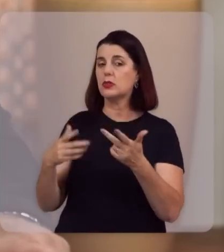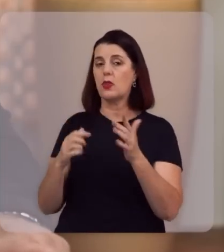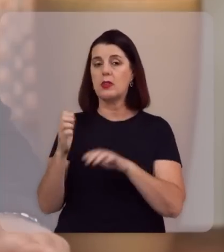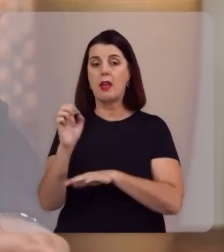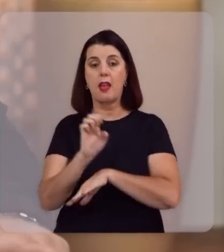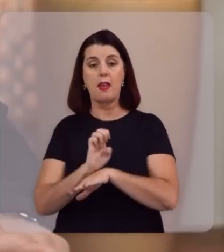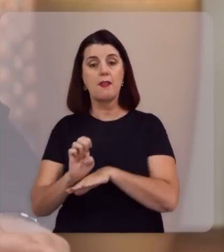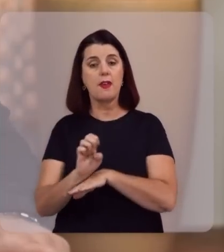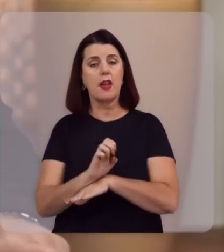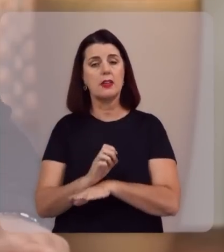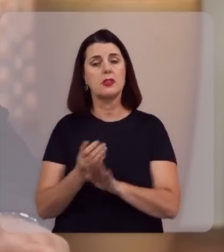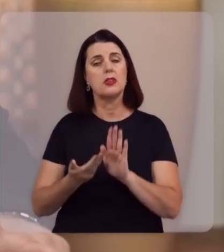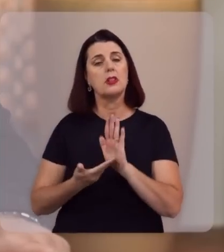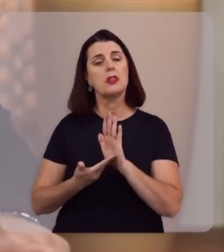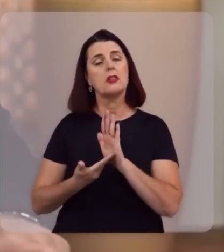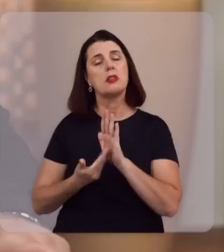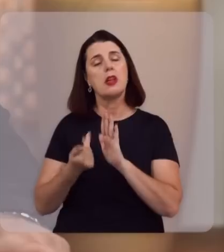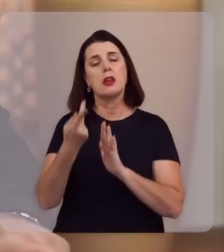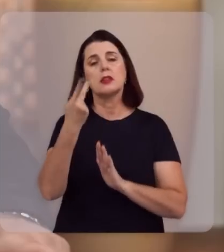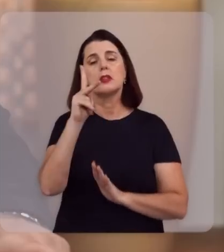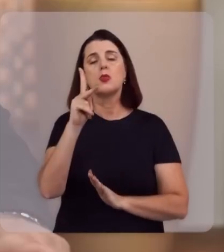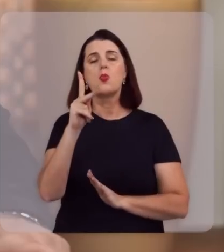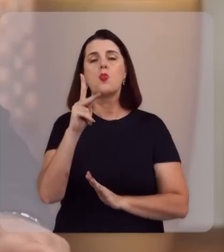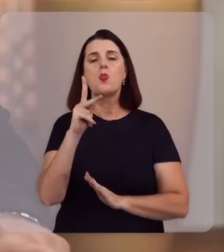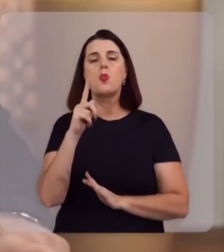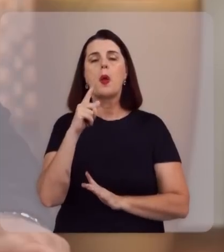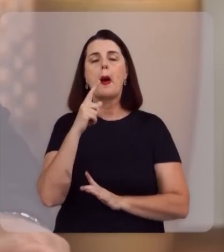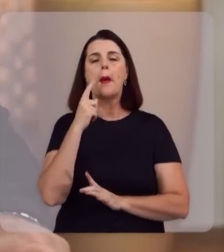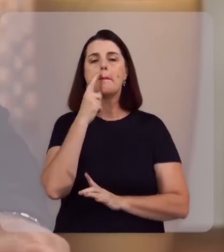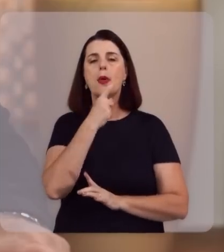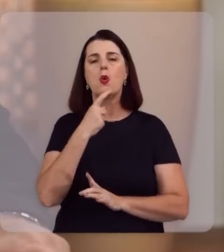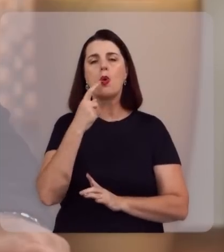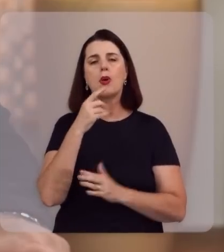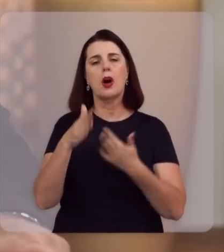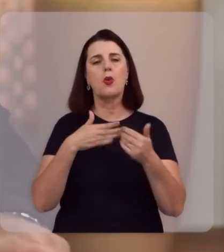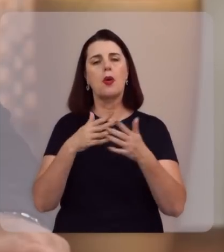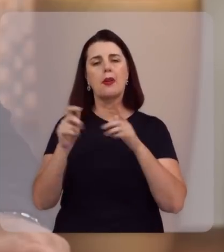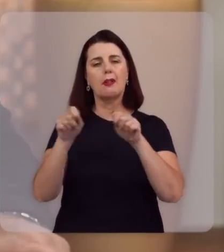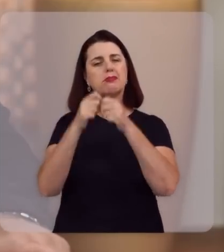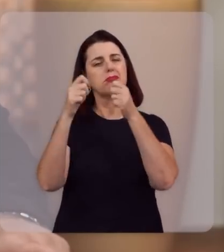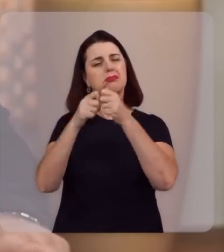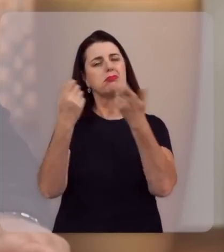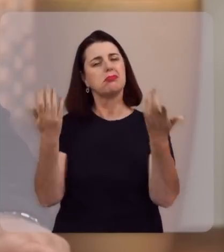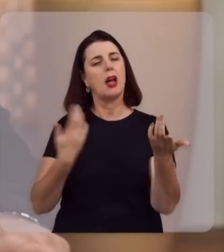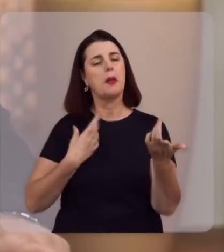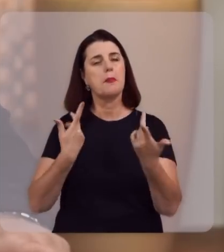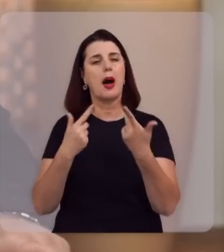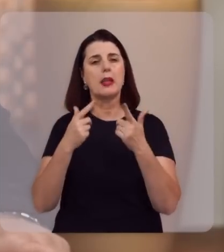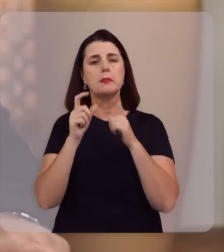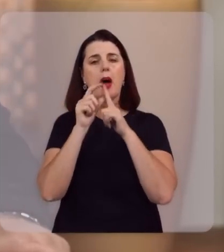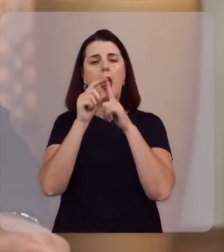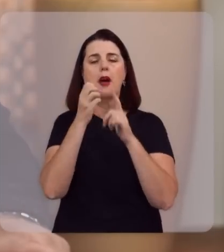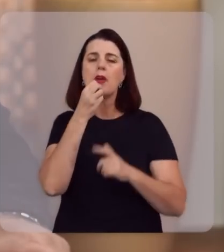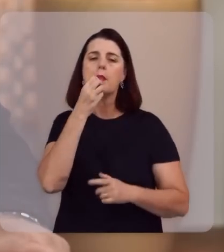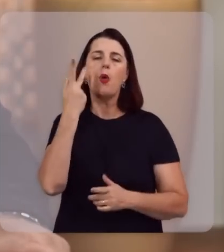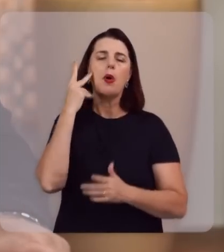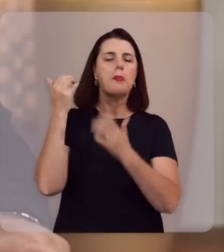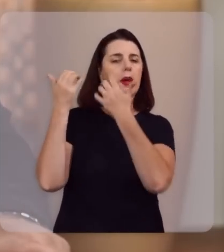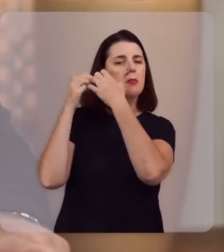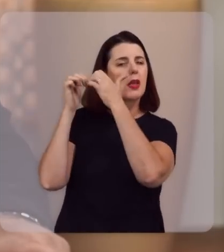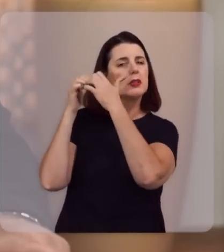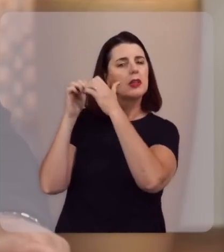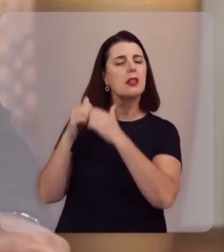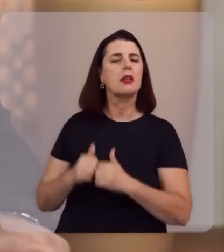lá em Efésios: não saia da vossa boca nenhuma palavra torpe, mas sim a que for boa para a edificação, e